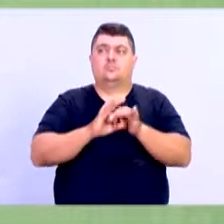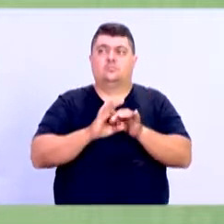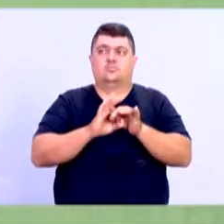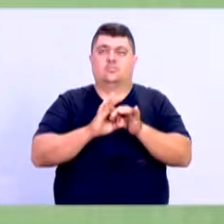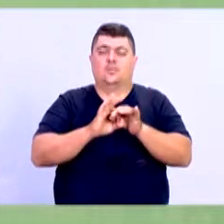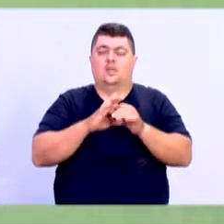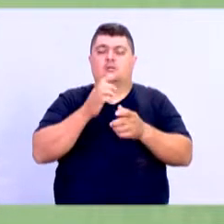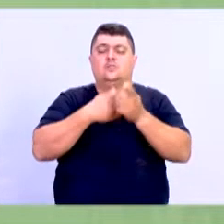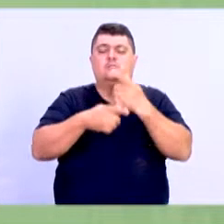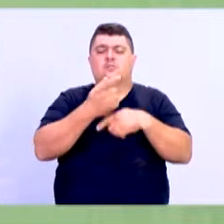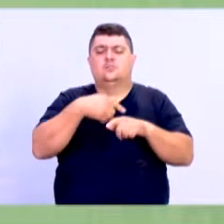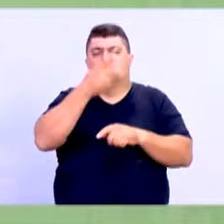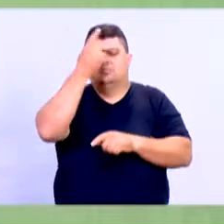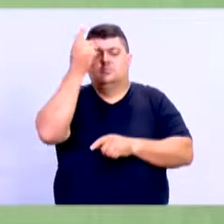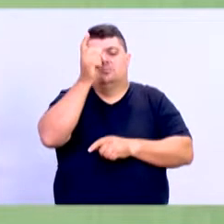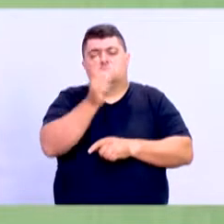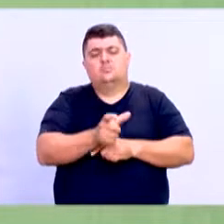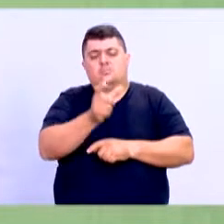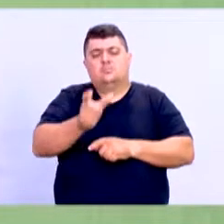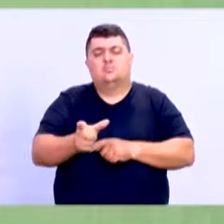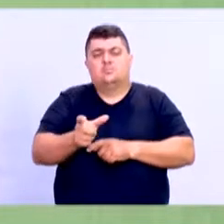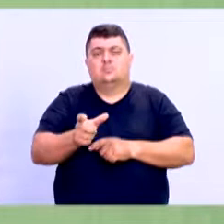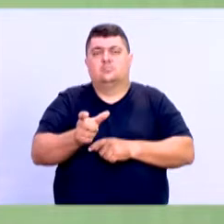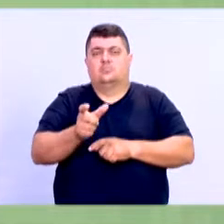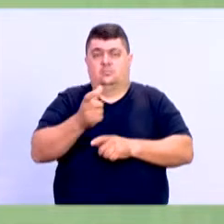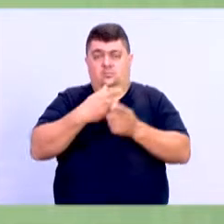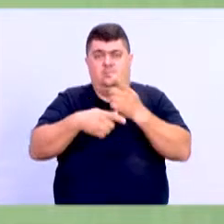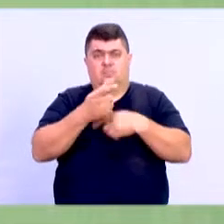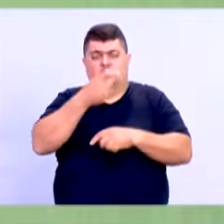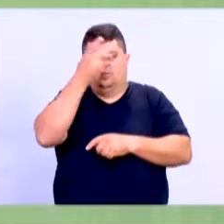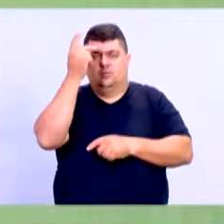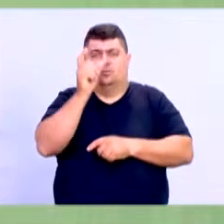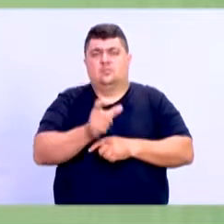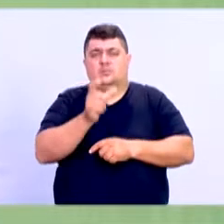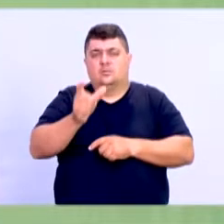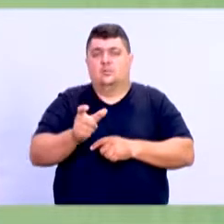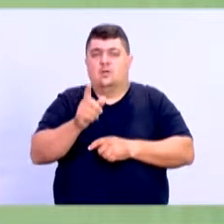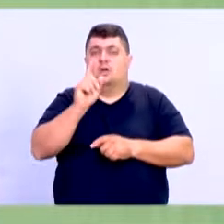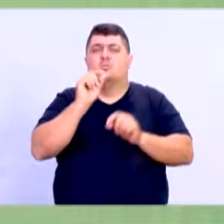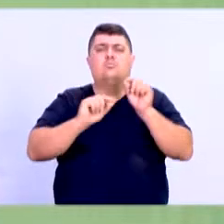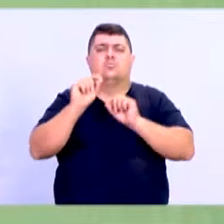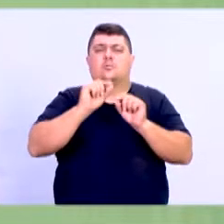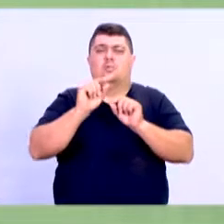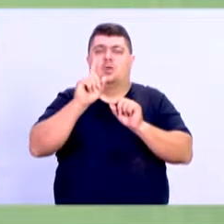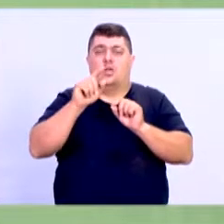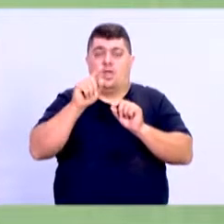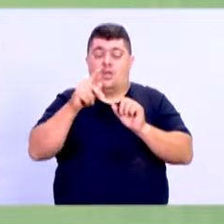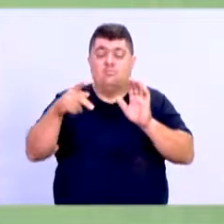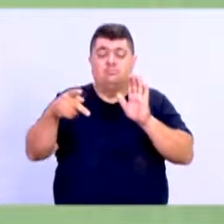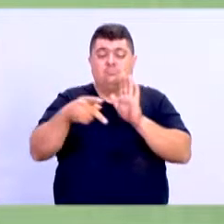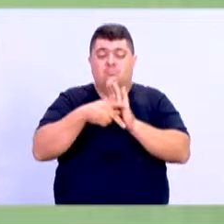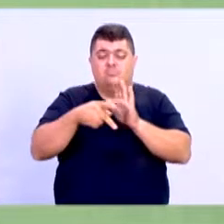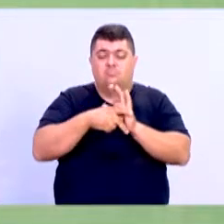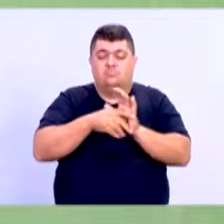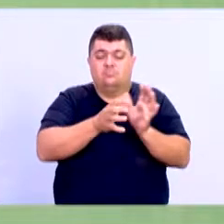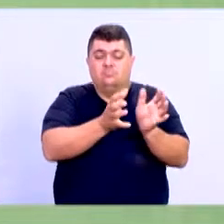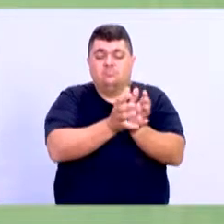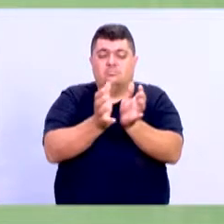da gestão de pessoas. O contexto da gestão de pessoas é formado por pessoas